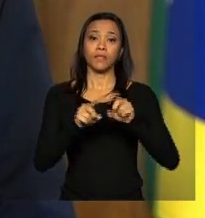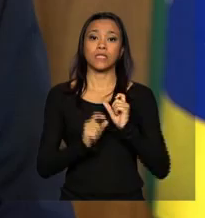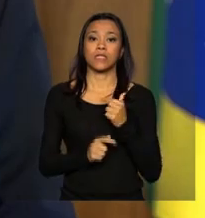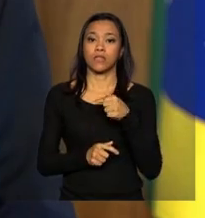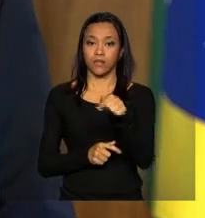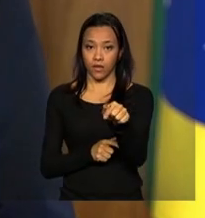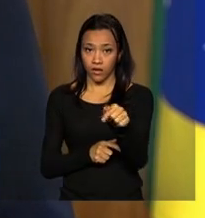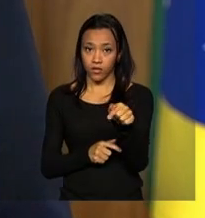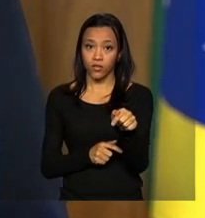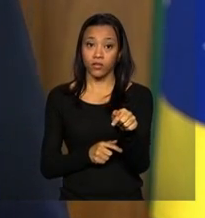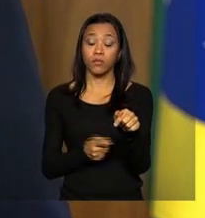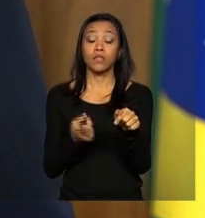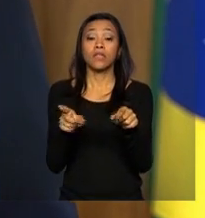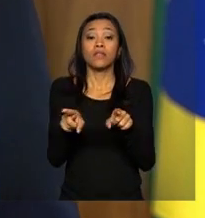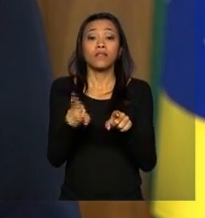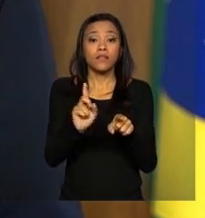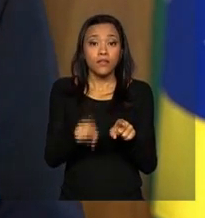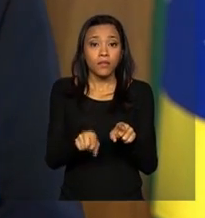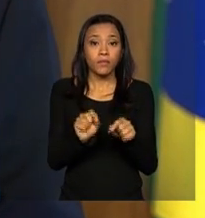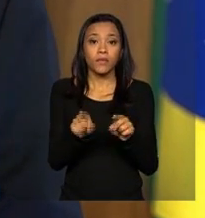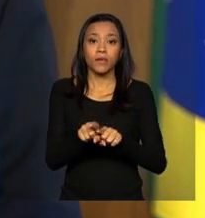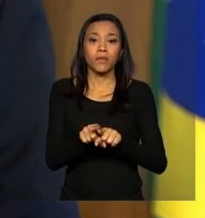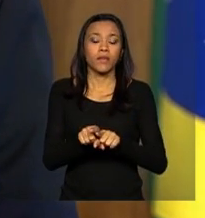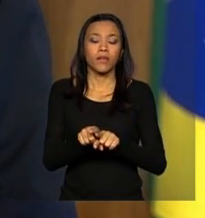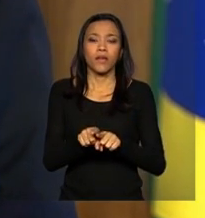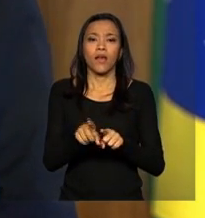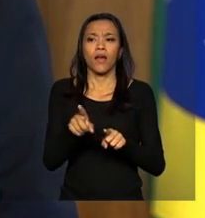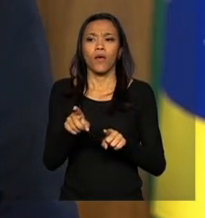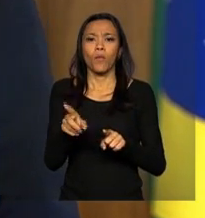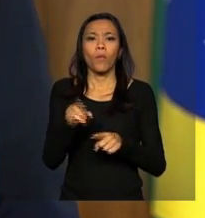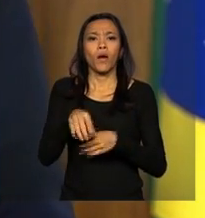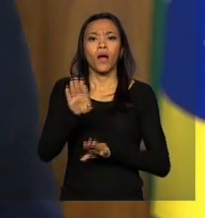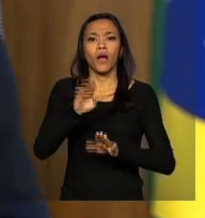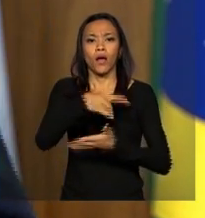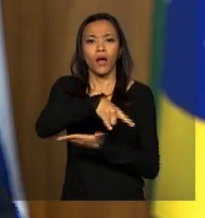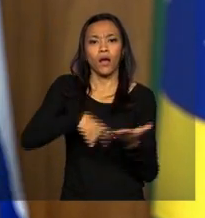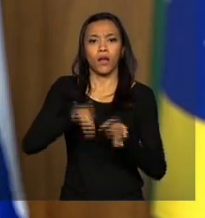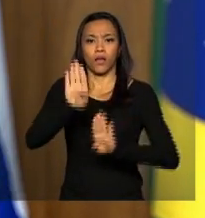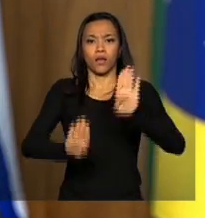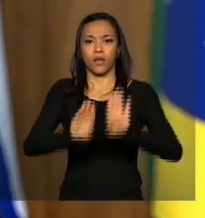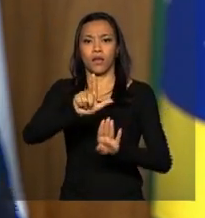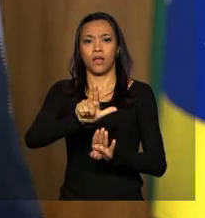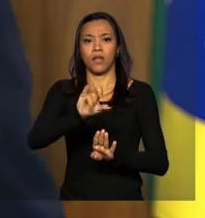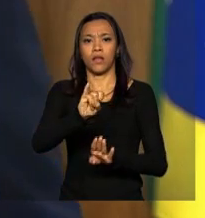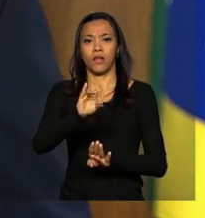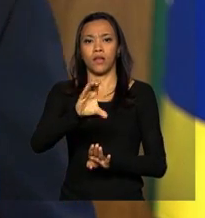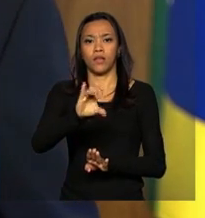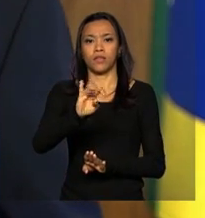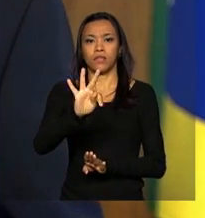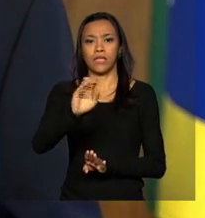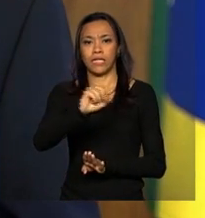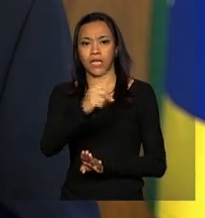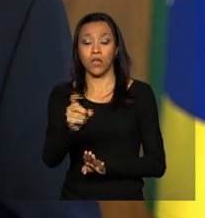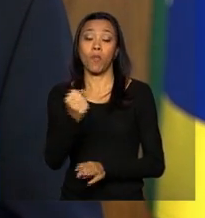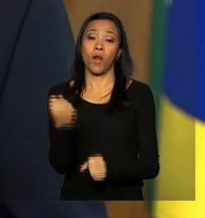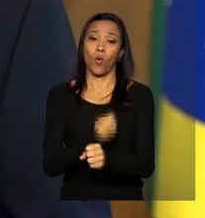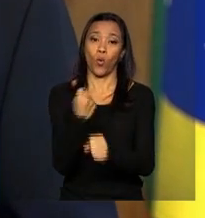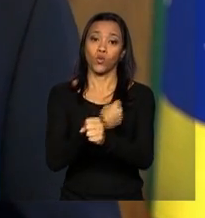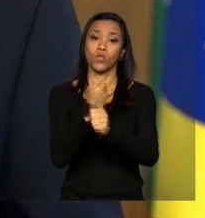Sétimo, chamado a uma licitação para a construção de uma segunda ponte sobre o rio